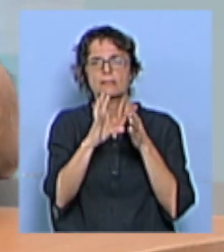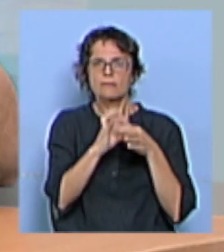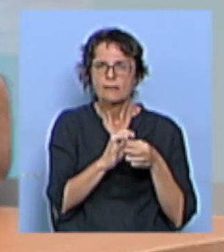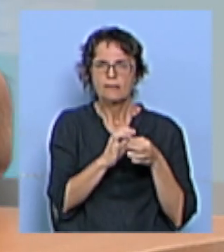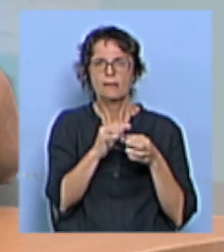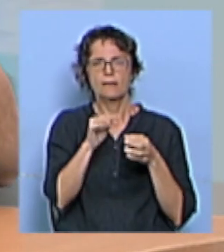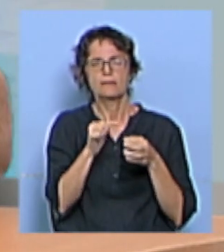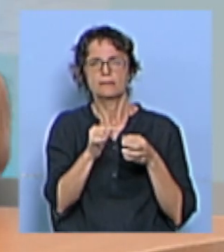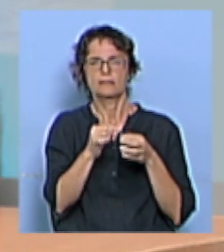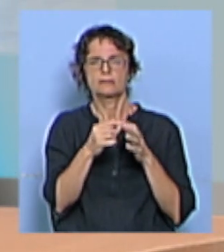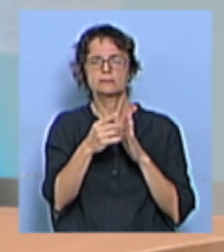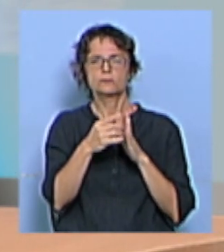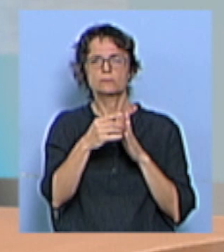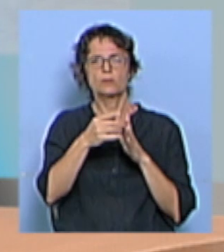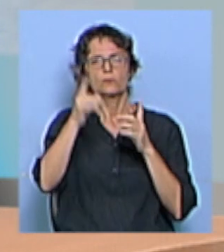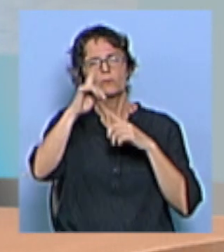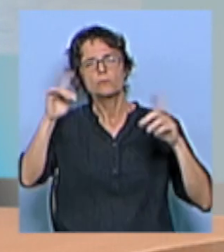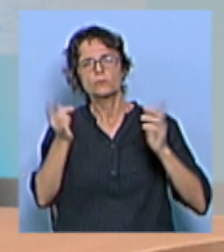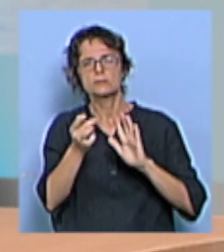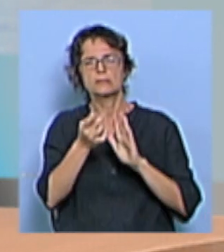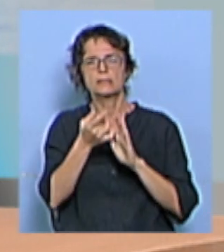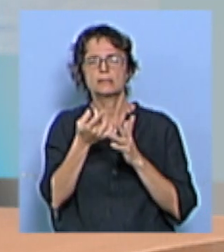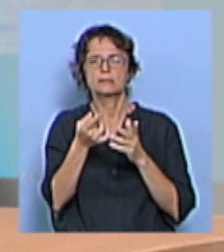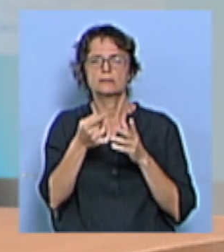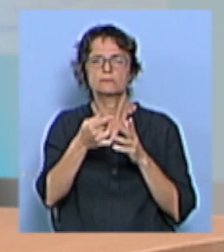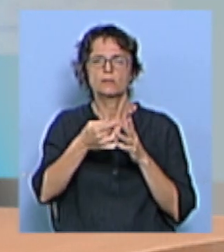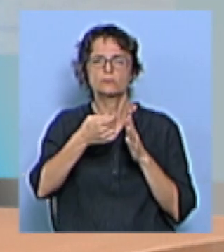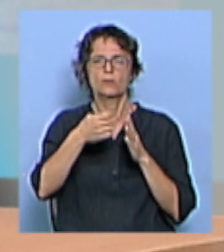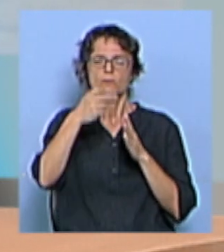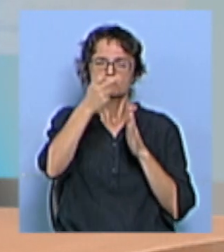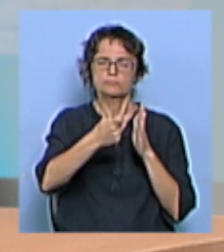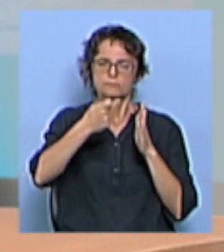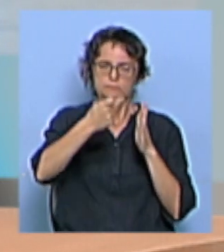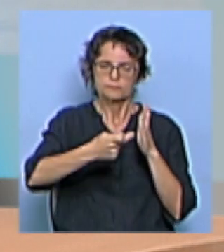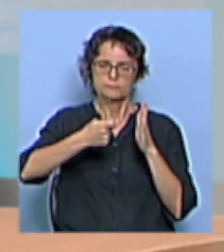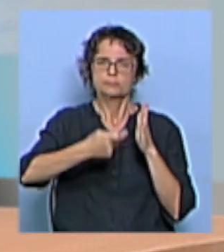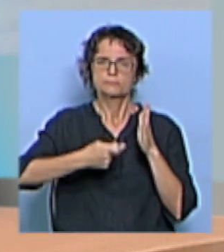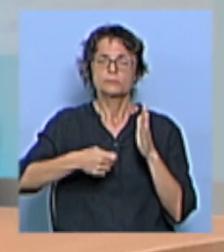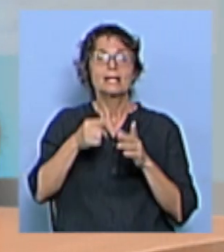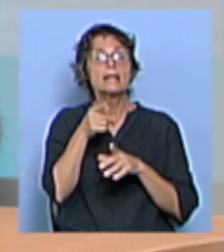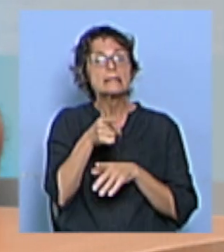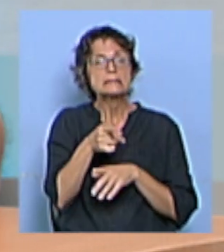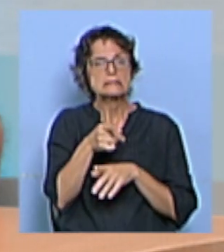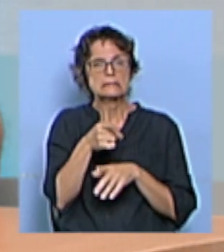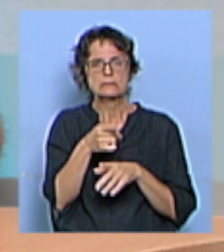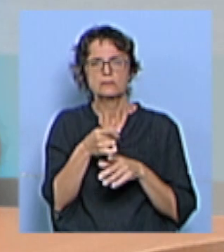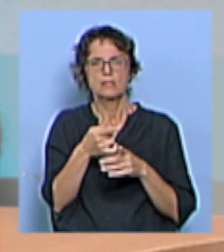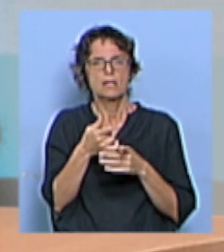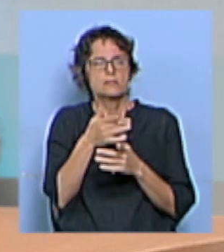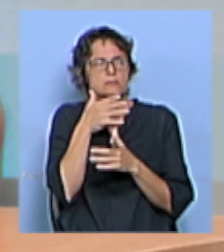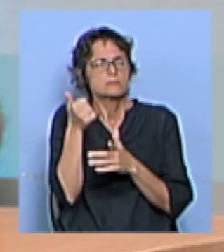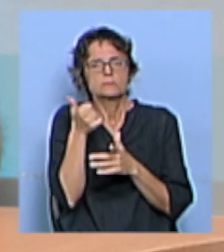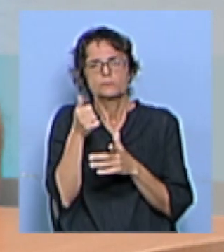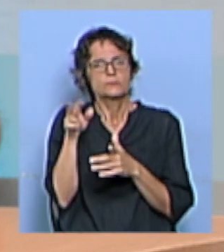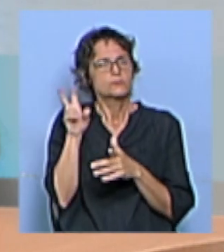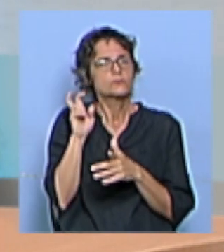que se vão repetindo, mas de uma beleza inacreditável, inacreditável. E é por isso que atraem desde há dezenas de anos milhares e